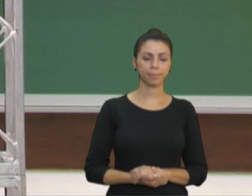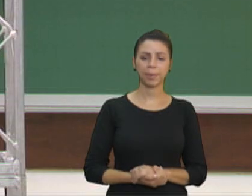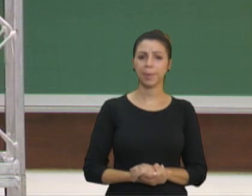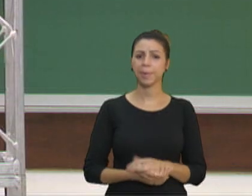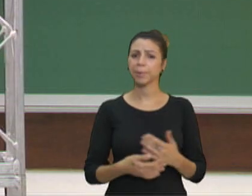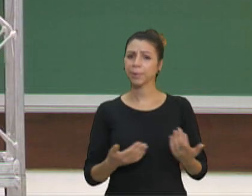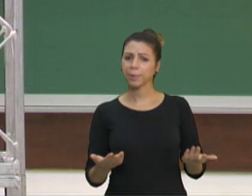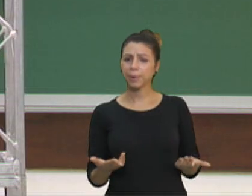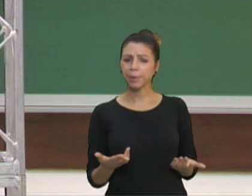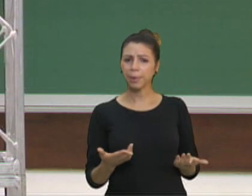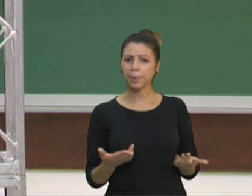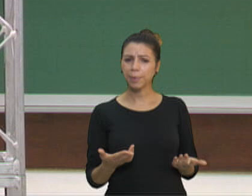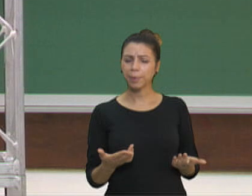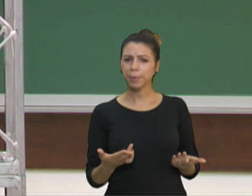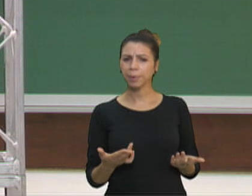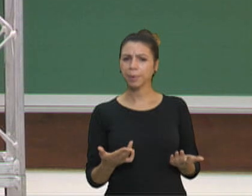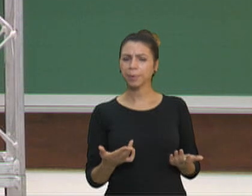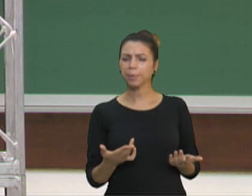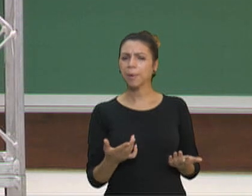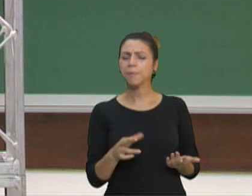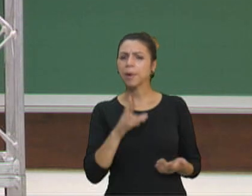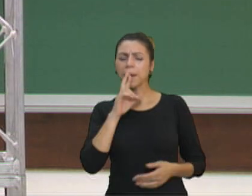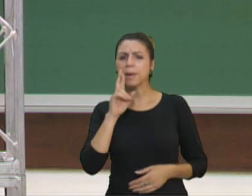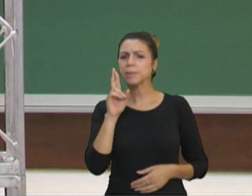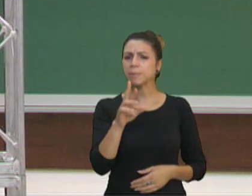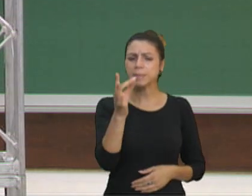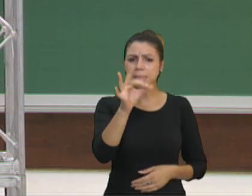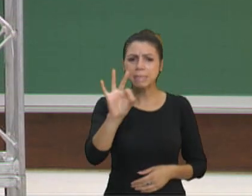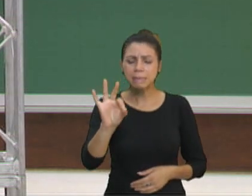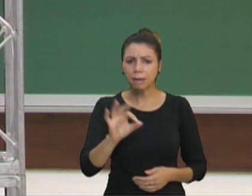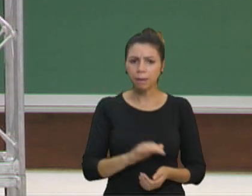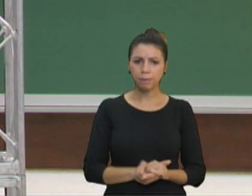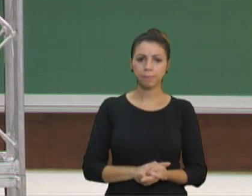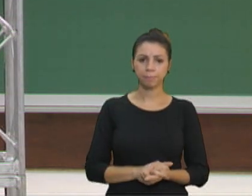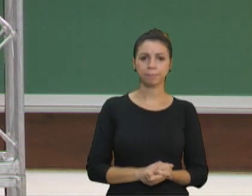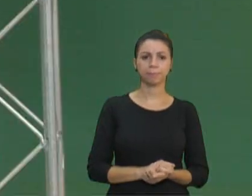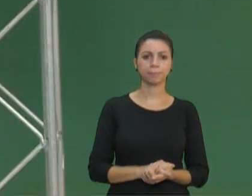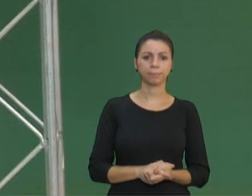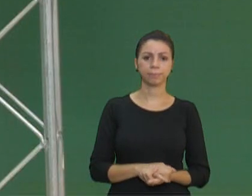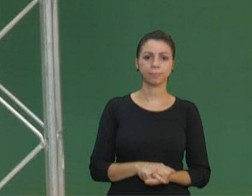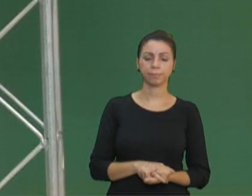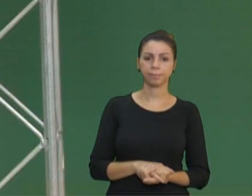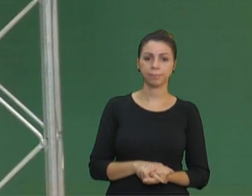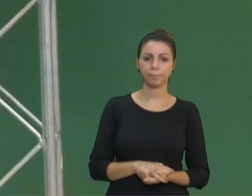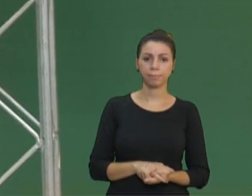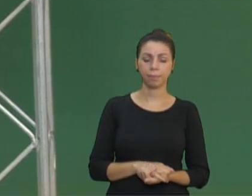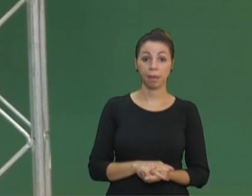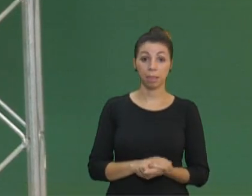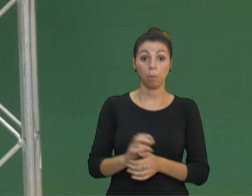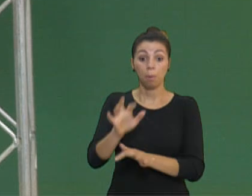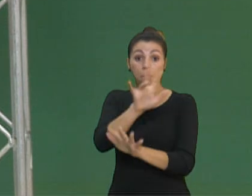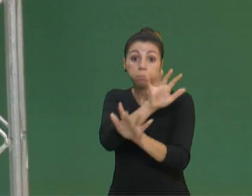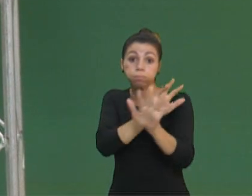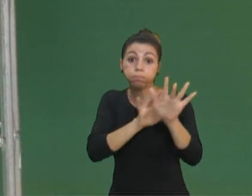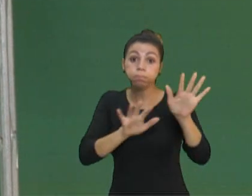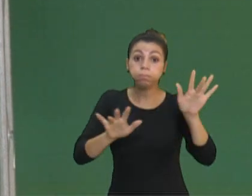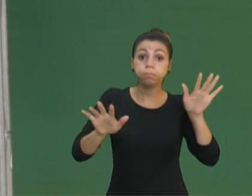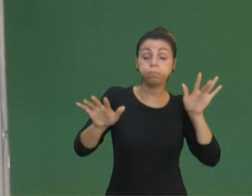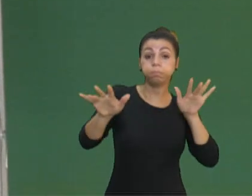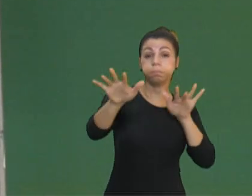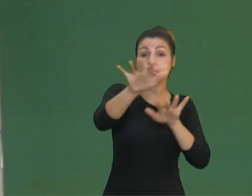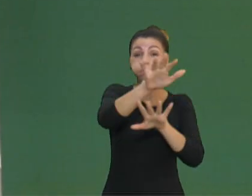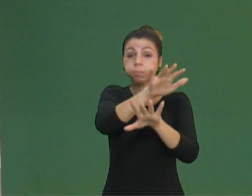Qual foi a alternativa que você marcou aí? Vamos para a correção? Então, massas de ar, né,